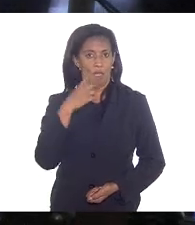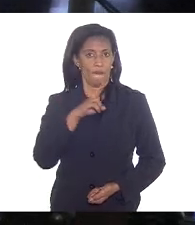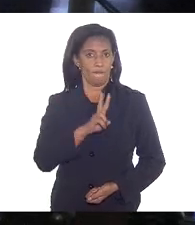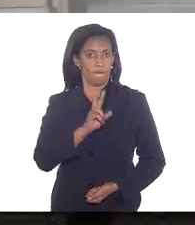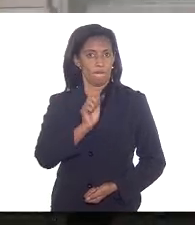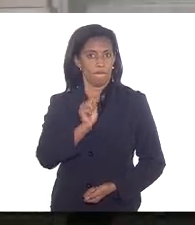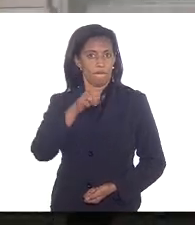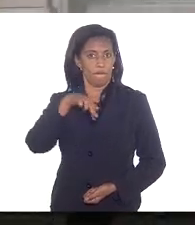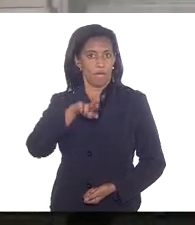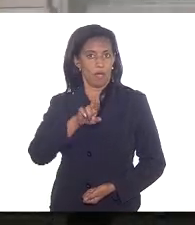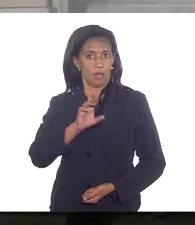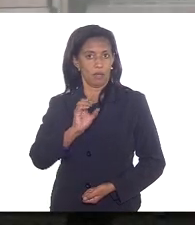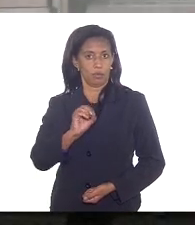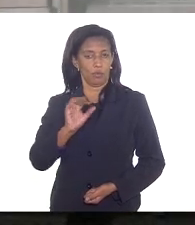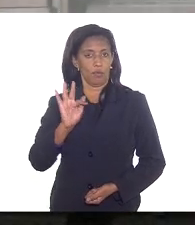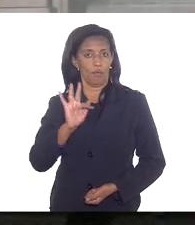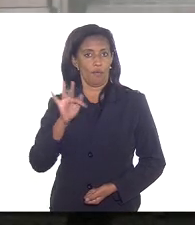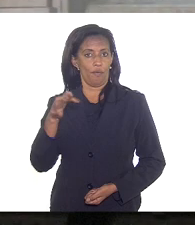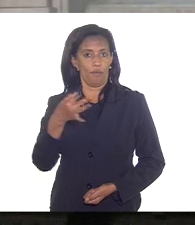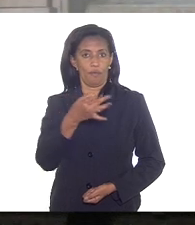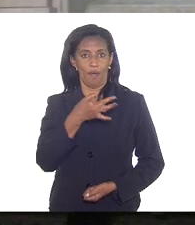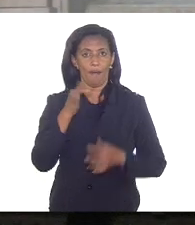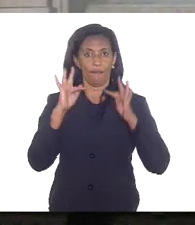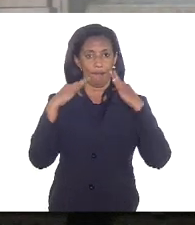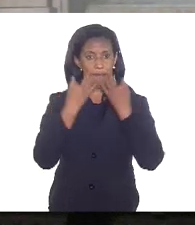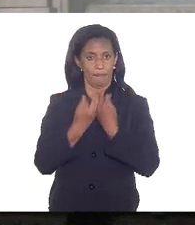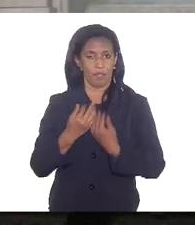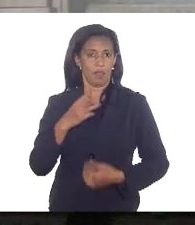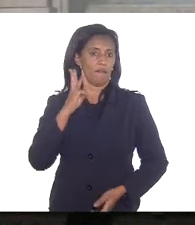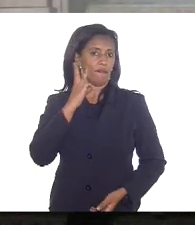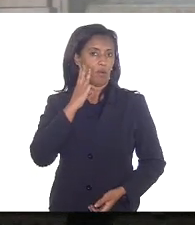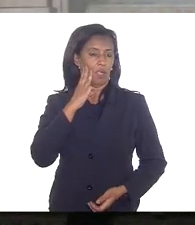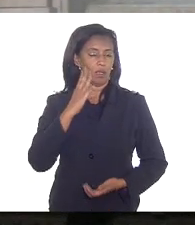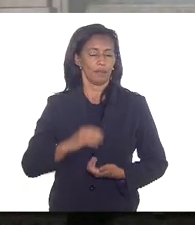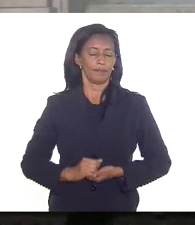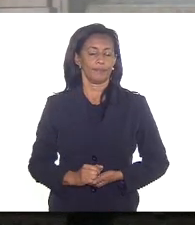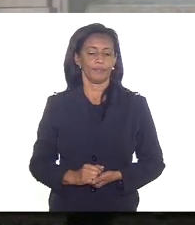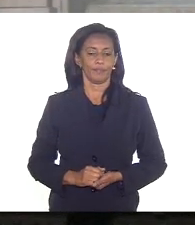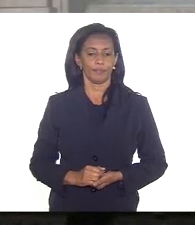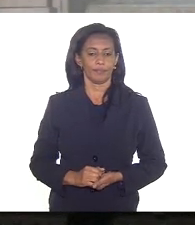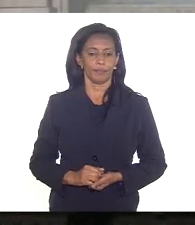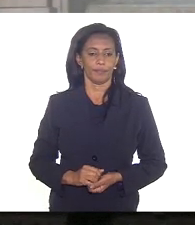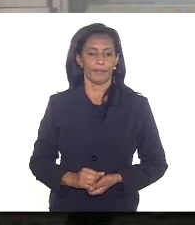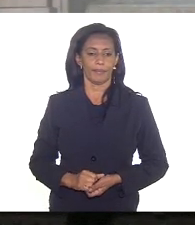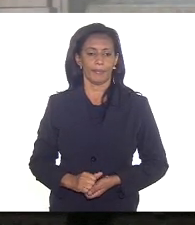família o deputado Vando família Deputado Valdete Carneiro